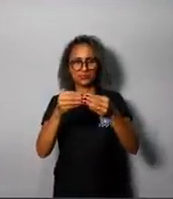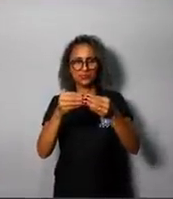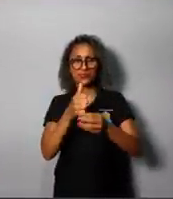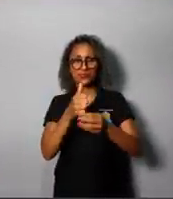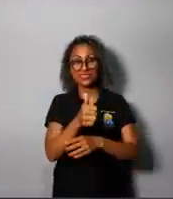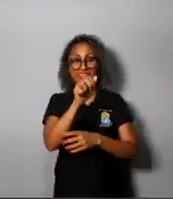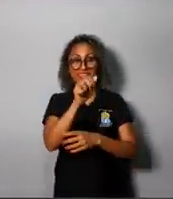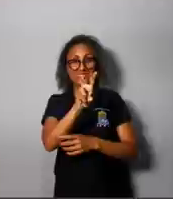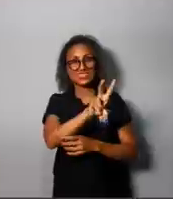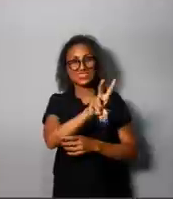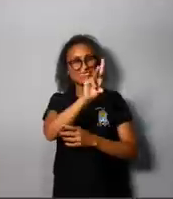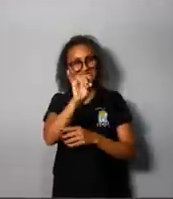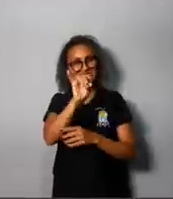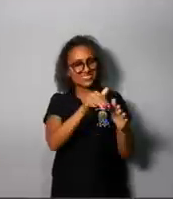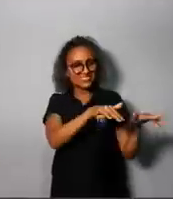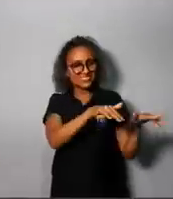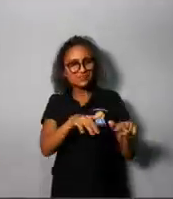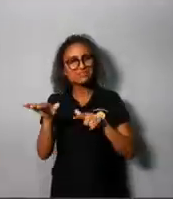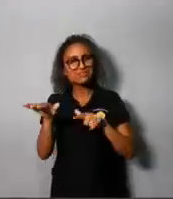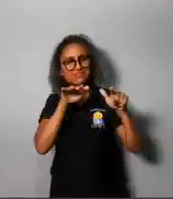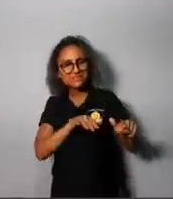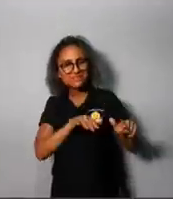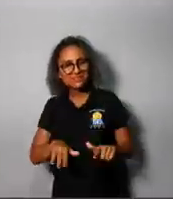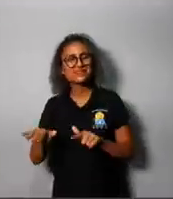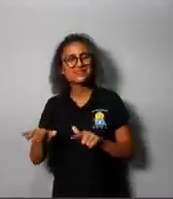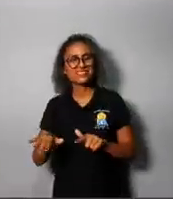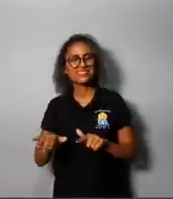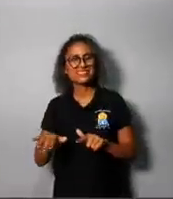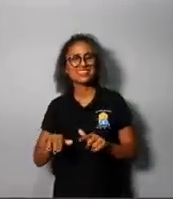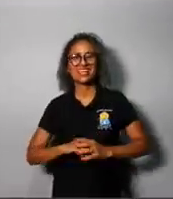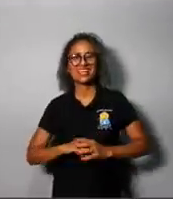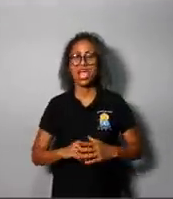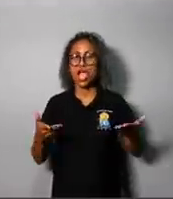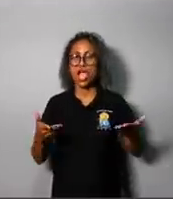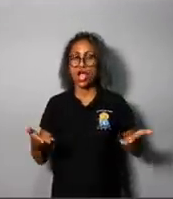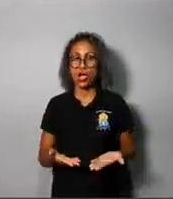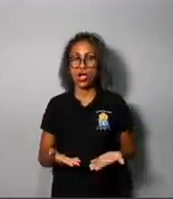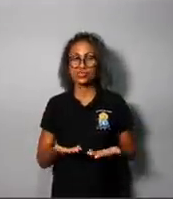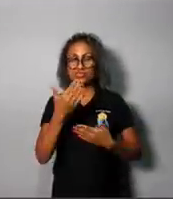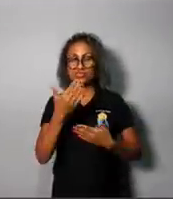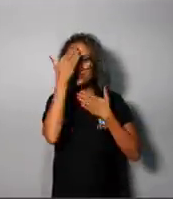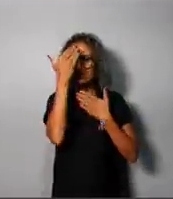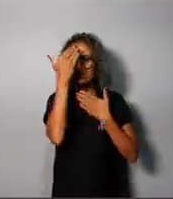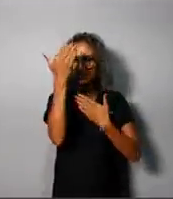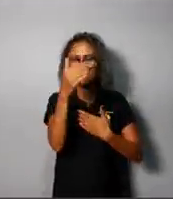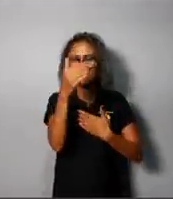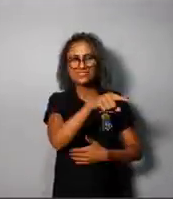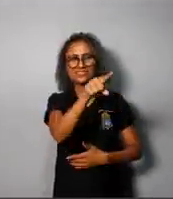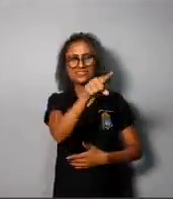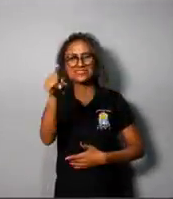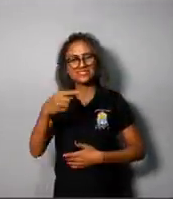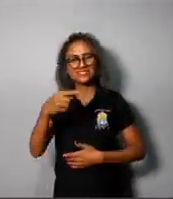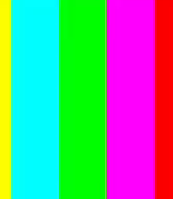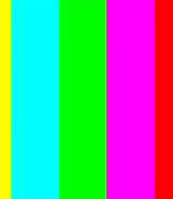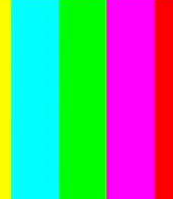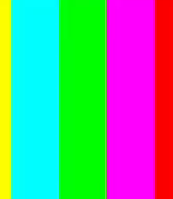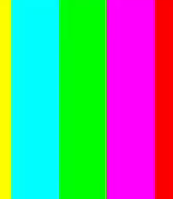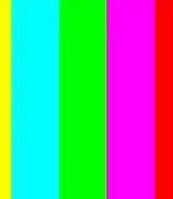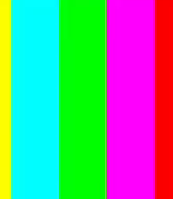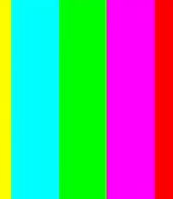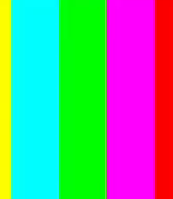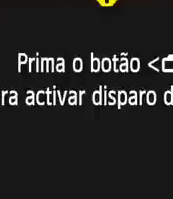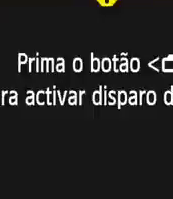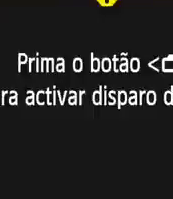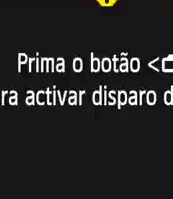Eu quero agradecer a todos que estão aqui presentes ou que nos acompanham de suas casas. E